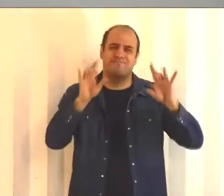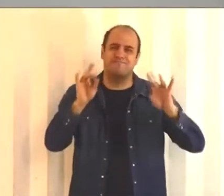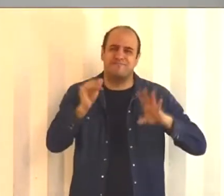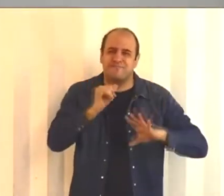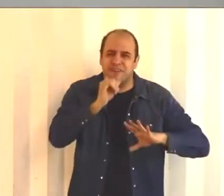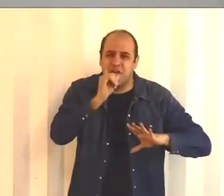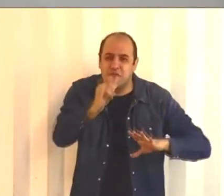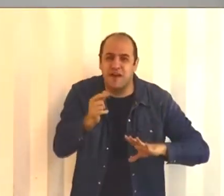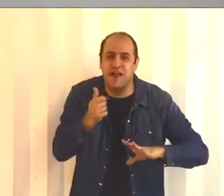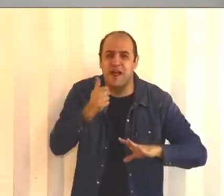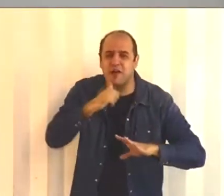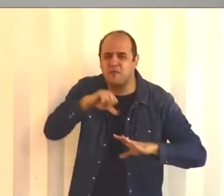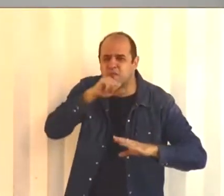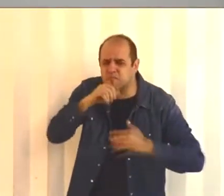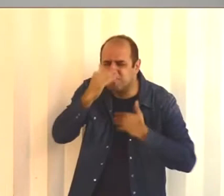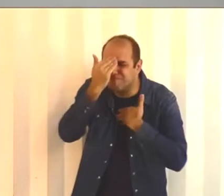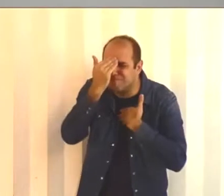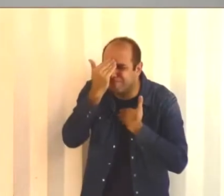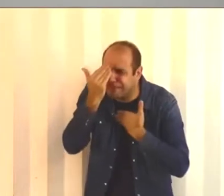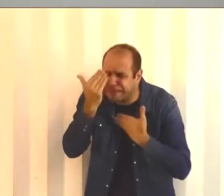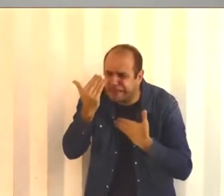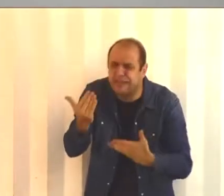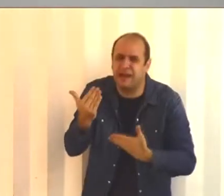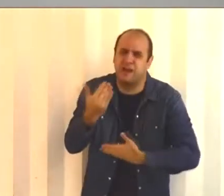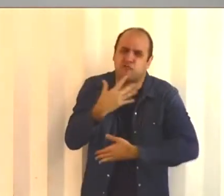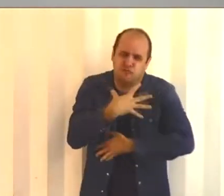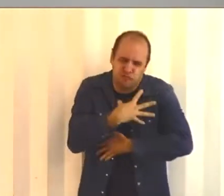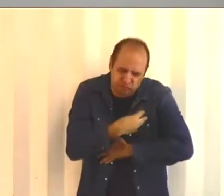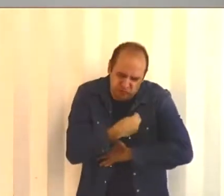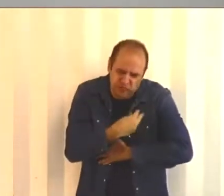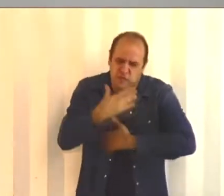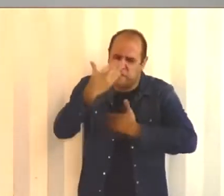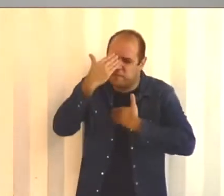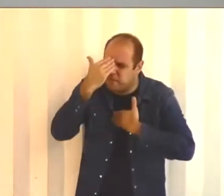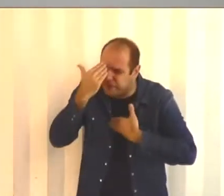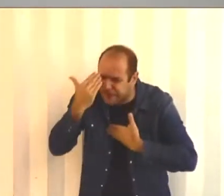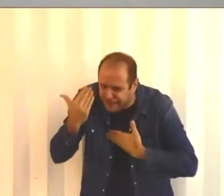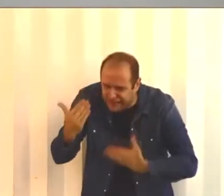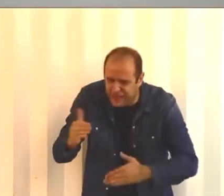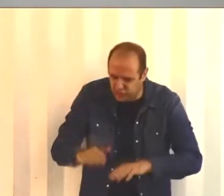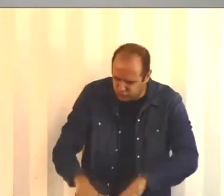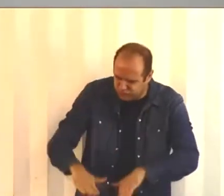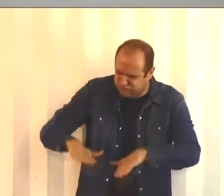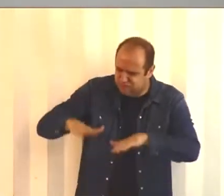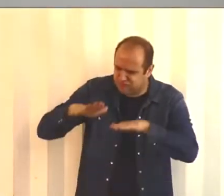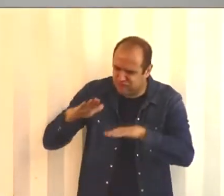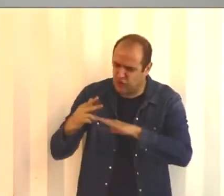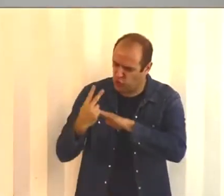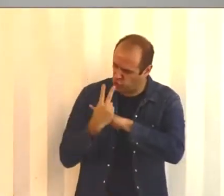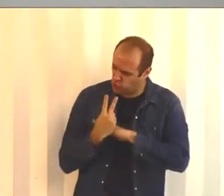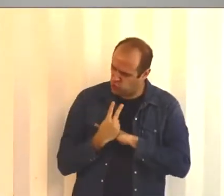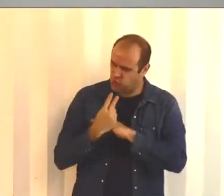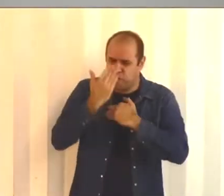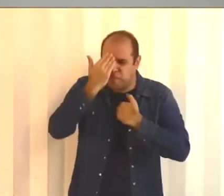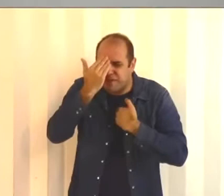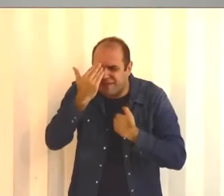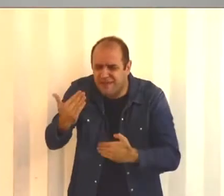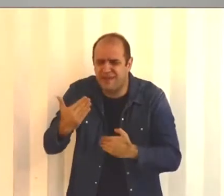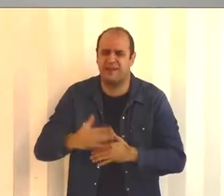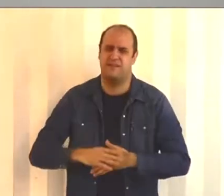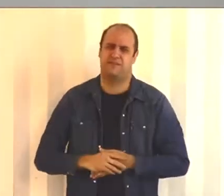trazido a este mundo. Muito obrigado por ter me amamentado, se foi o caso. Muito obrigado pelo cuidado que teve comigo,